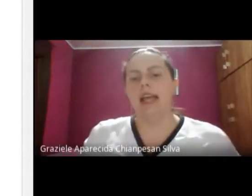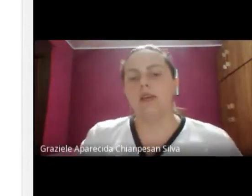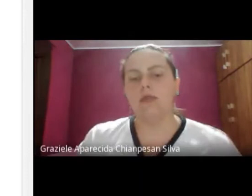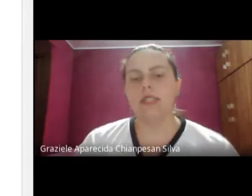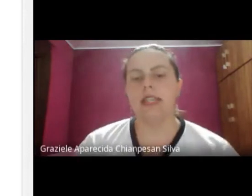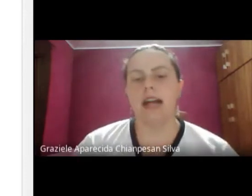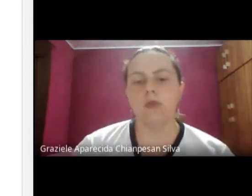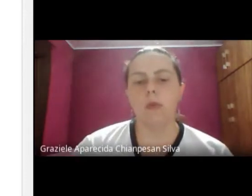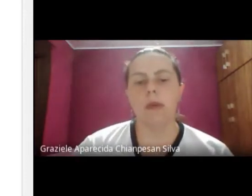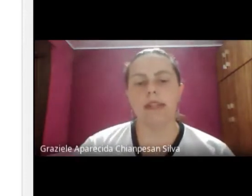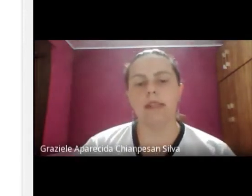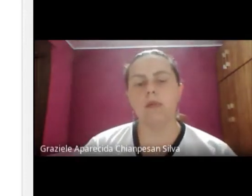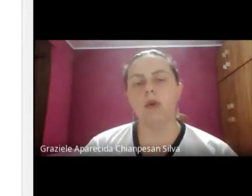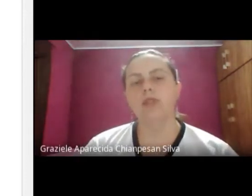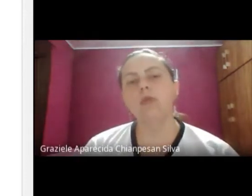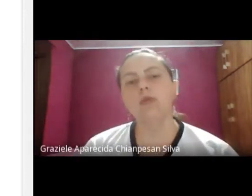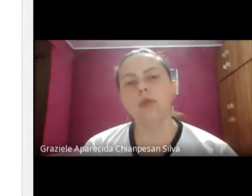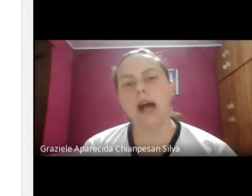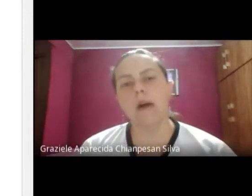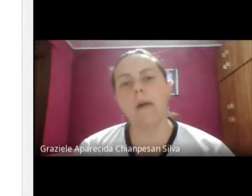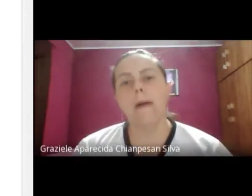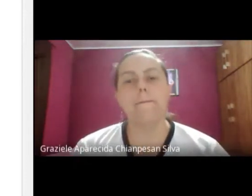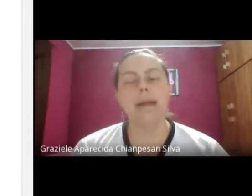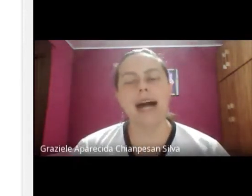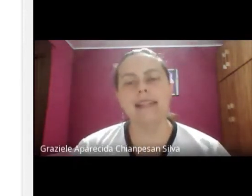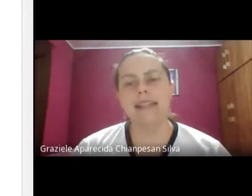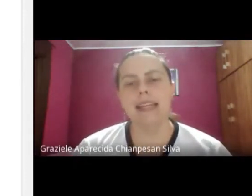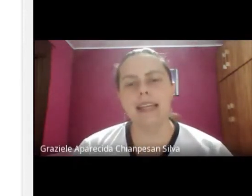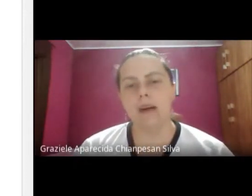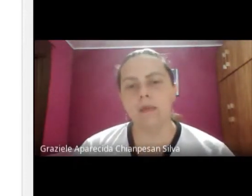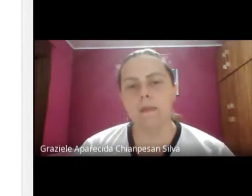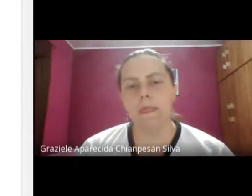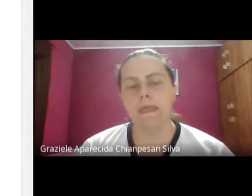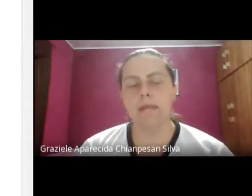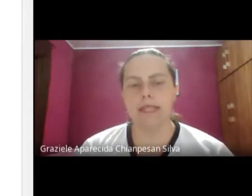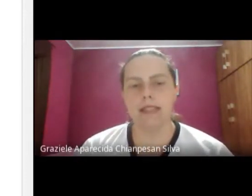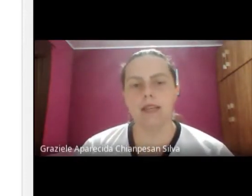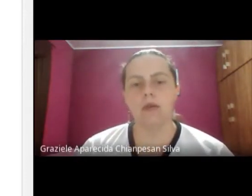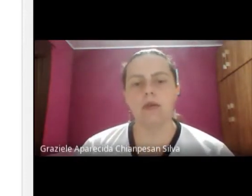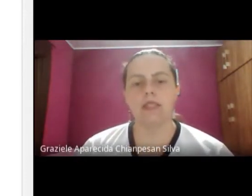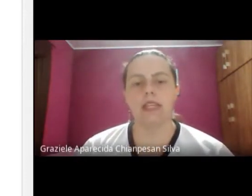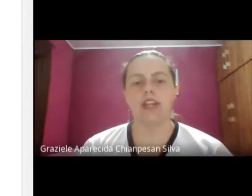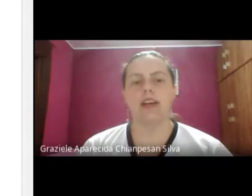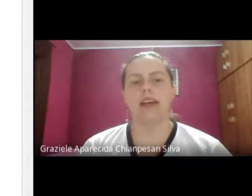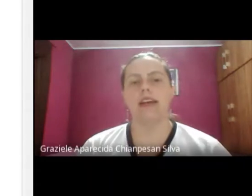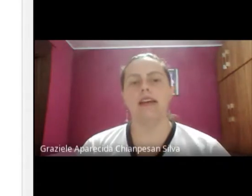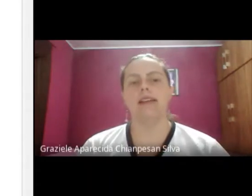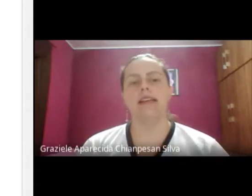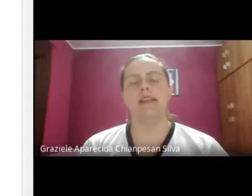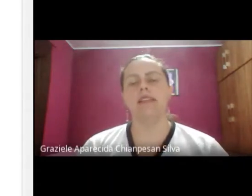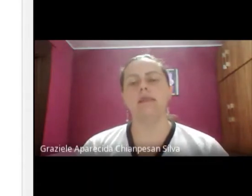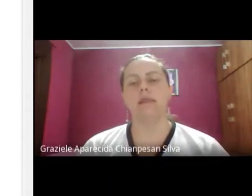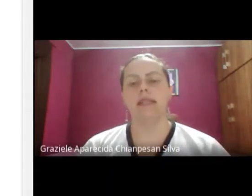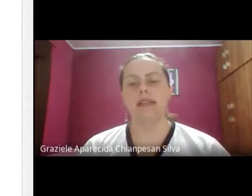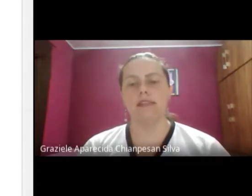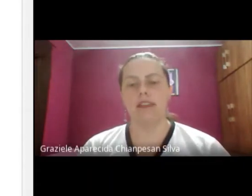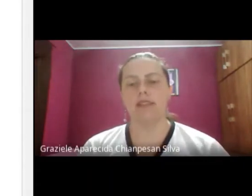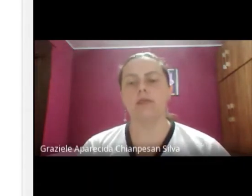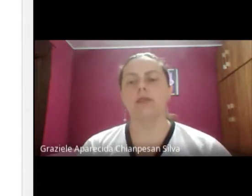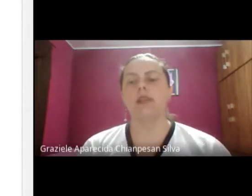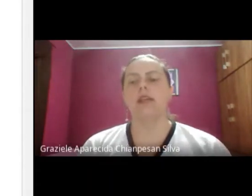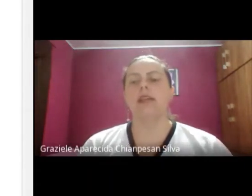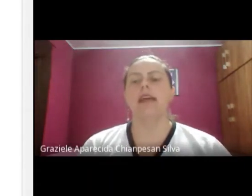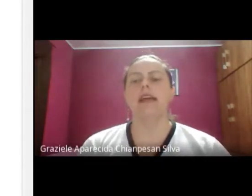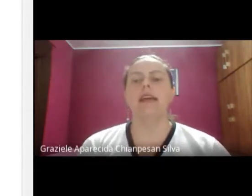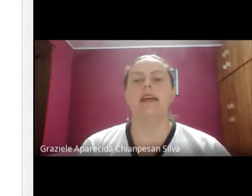ele é considerado um patrimônio cultural material brasileiro, ou seja, ele deve ser